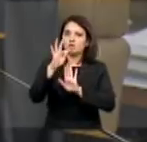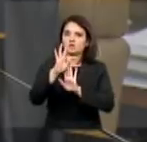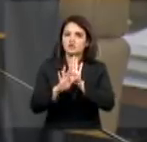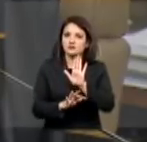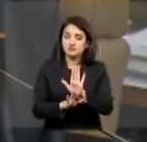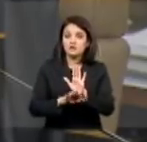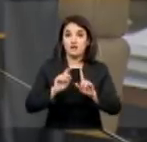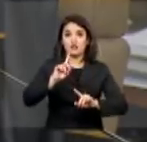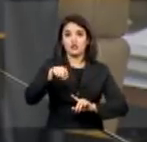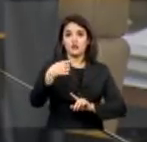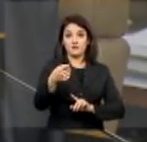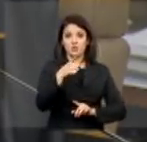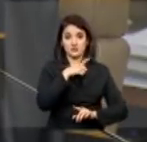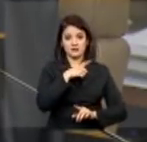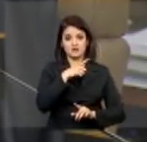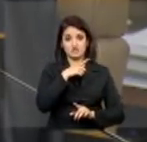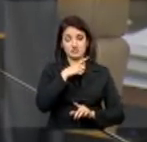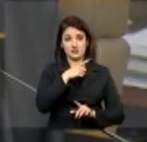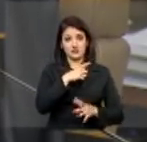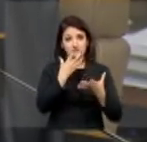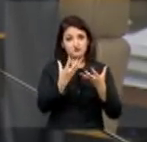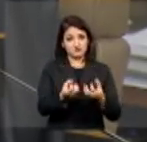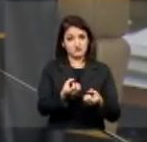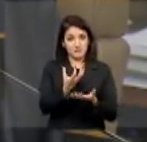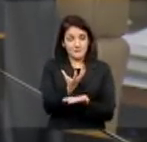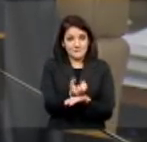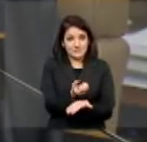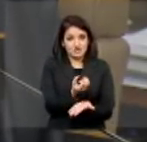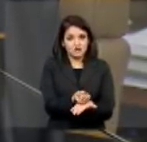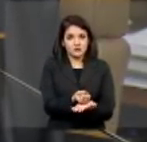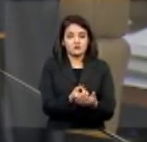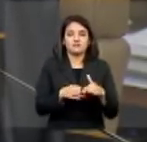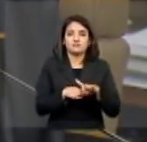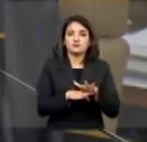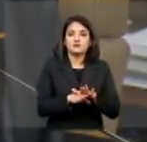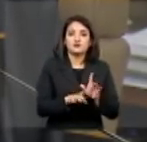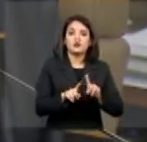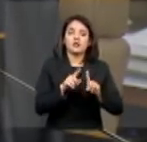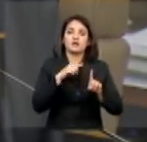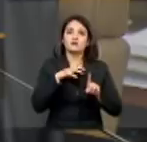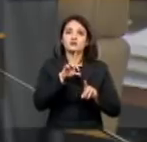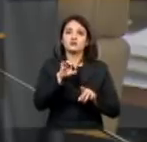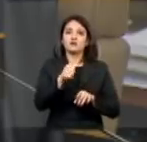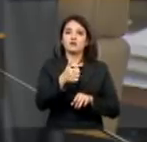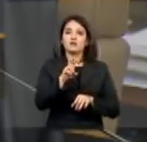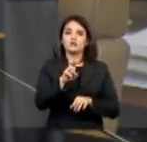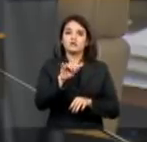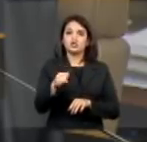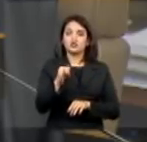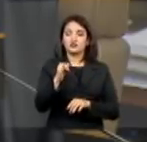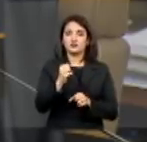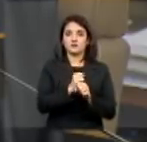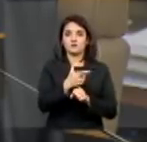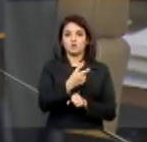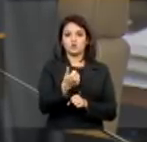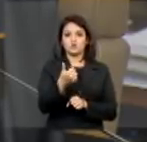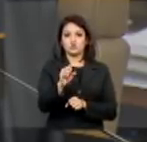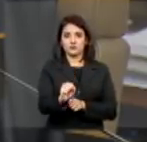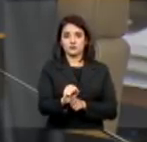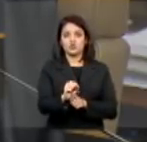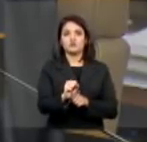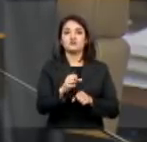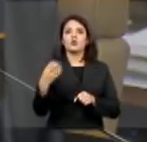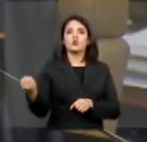por um e da decisão proferida na data de 15 de janeiro de 2018 tendo em vista juntada de novos documentos por